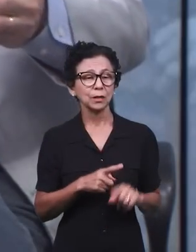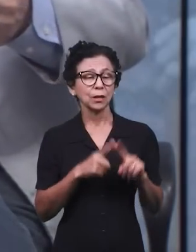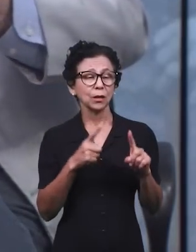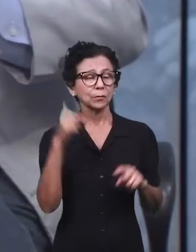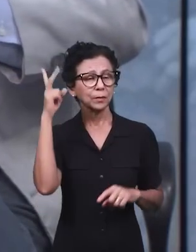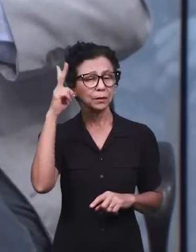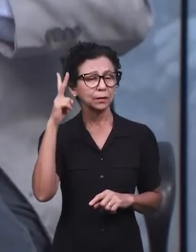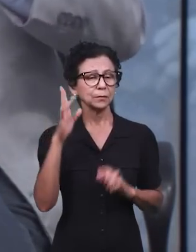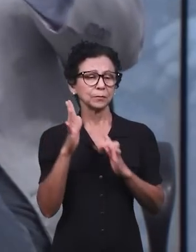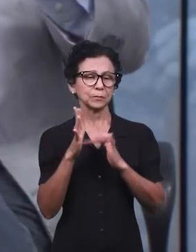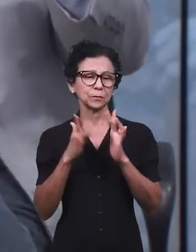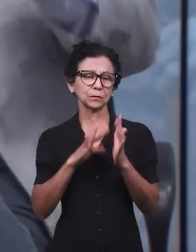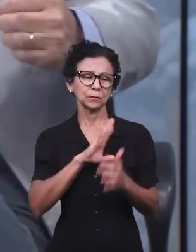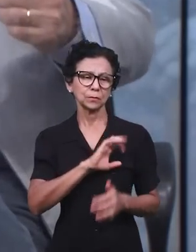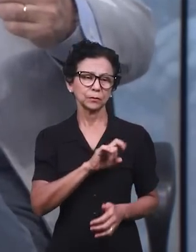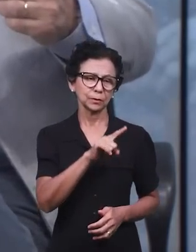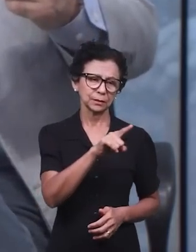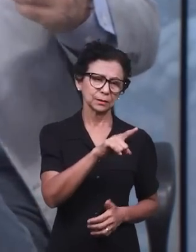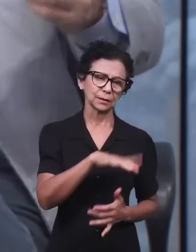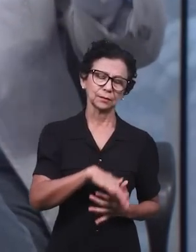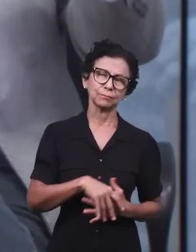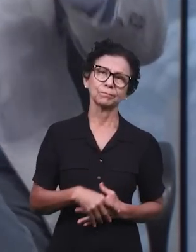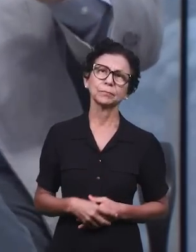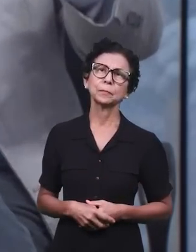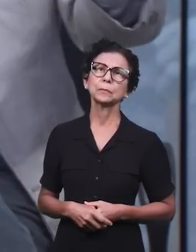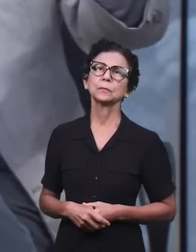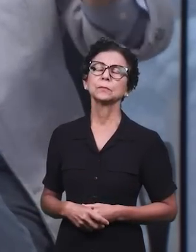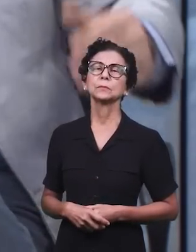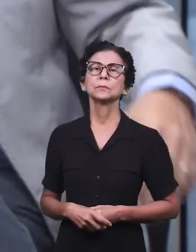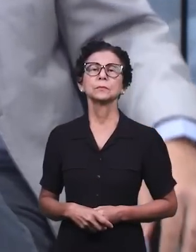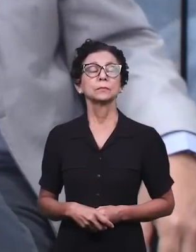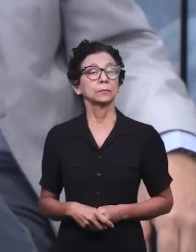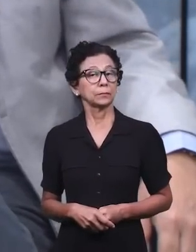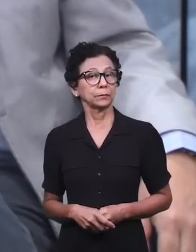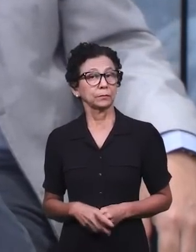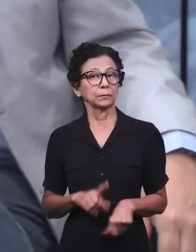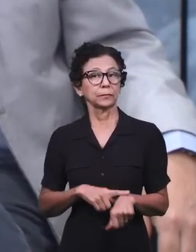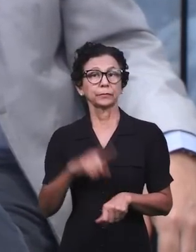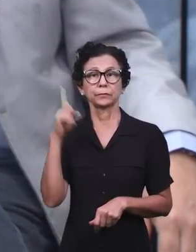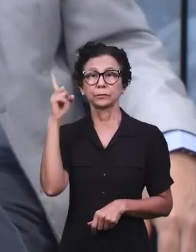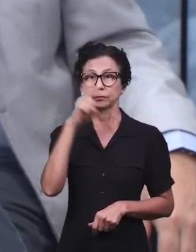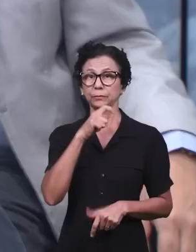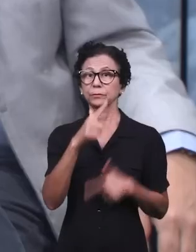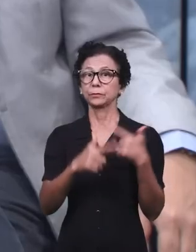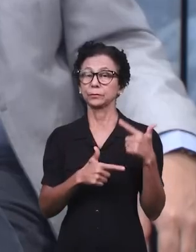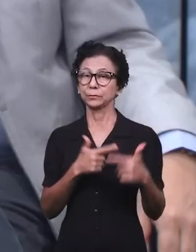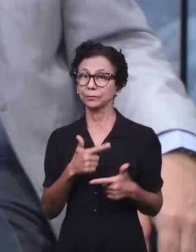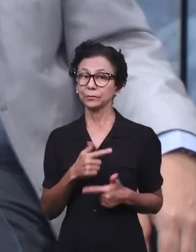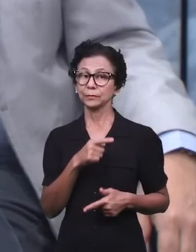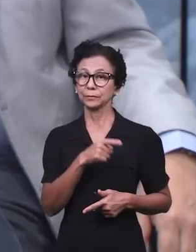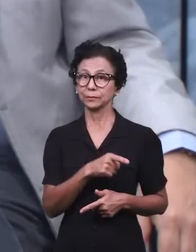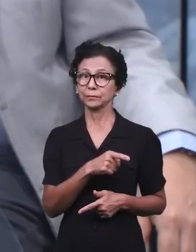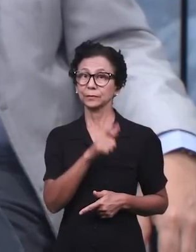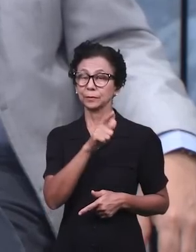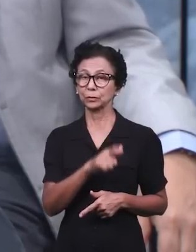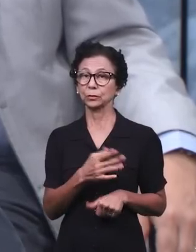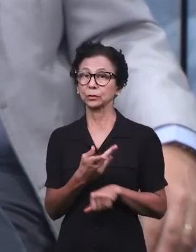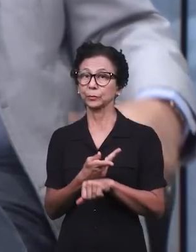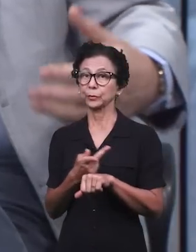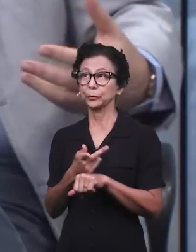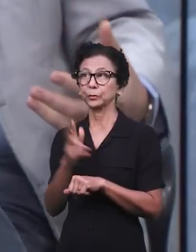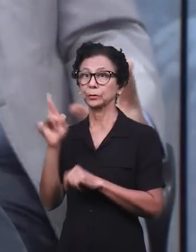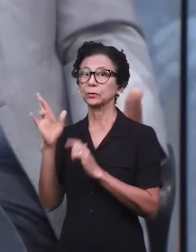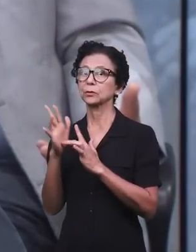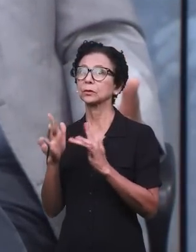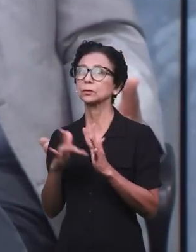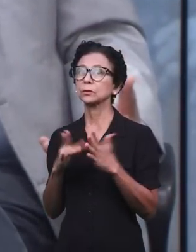verdade, quantas pessoas exatamente vêm para os pés do Senhor no momento da calamidade, da luta, da dor? Né? No momento que